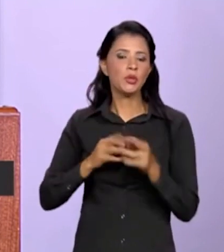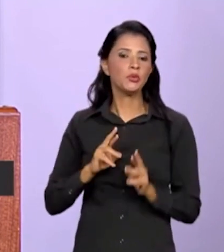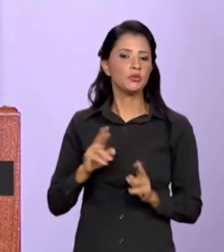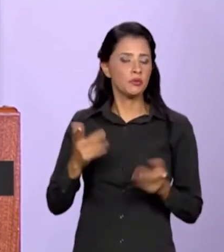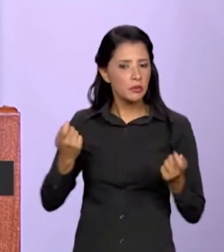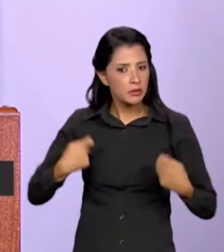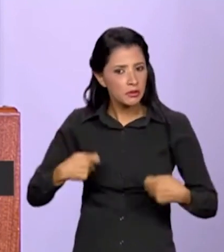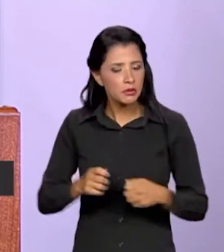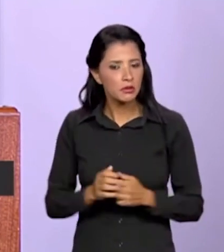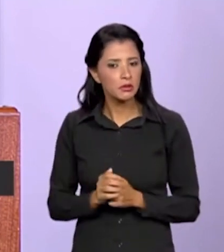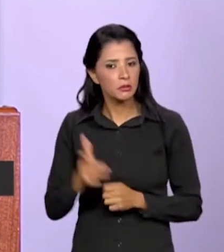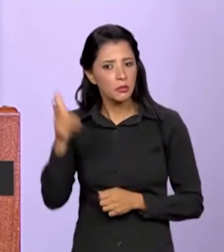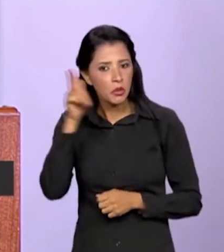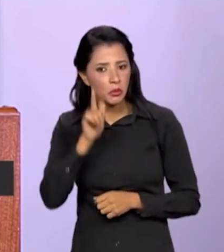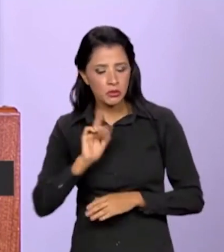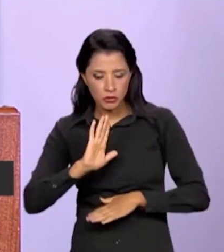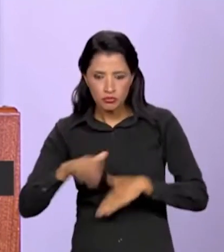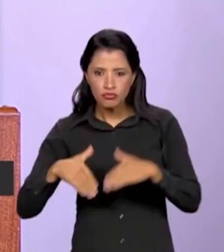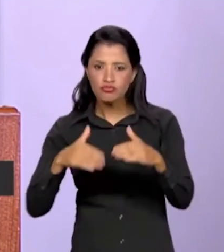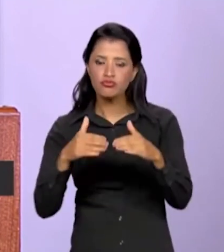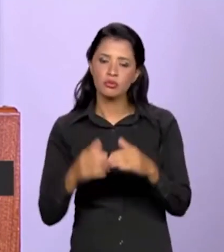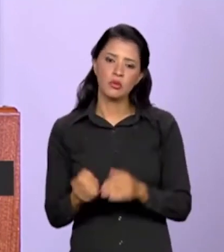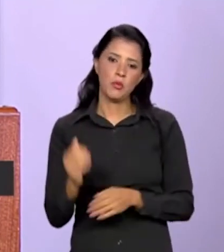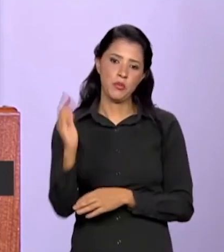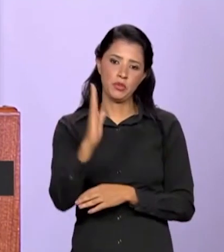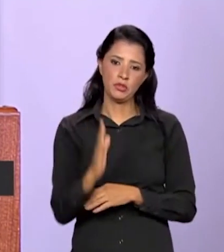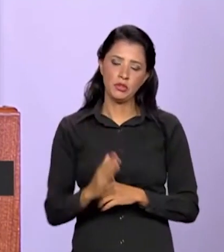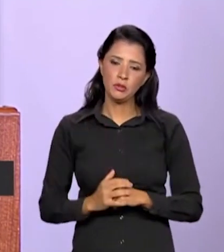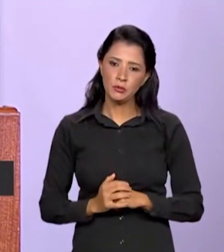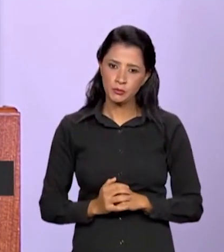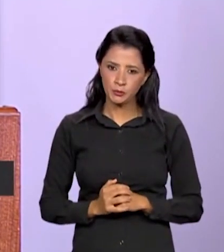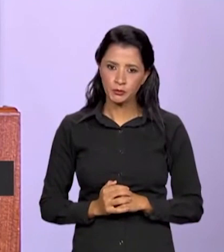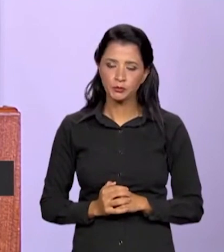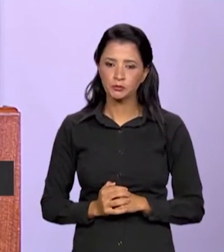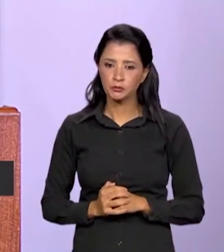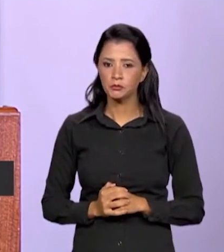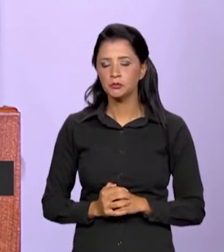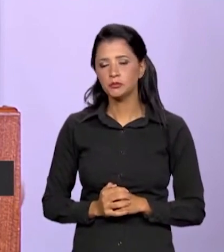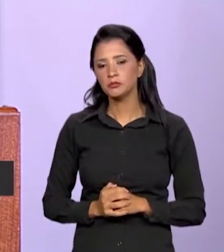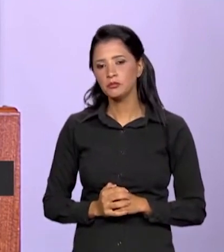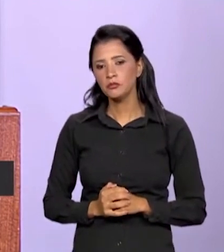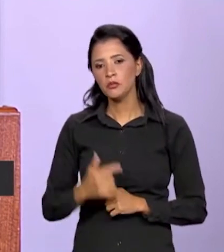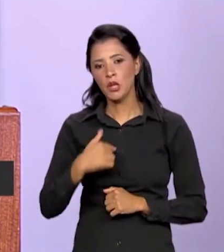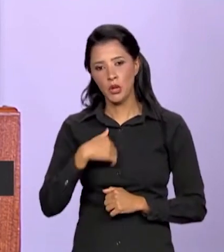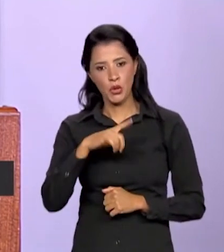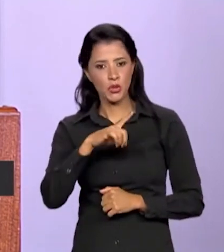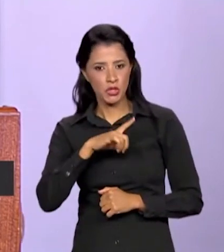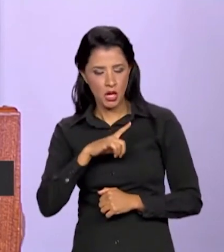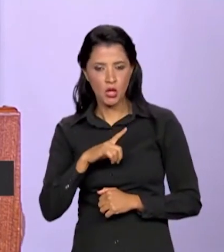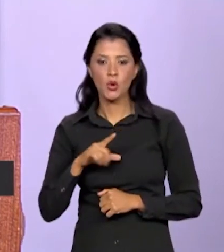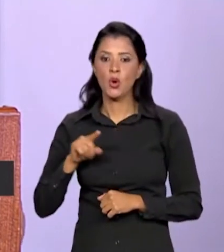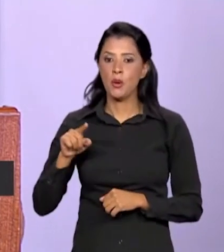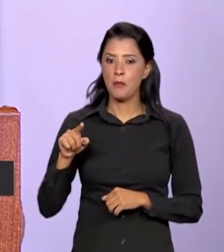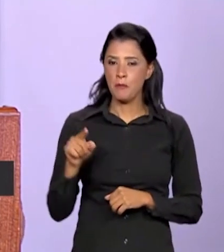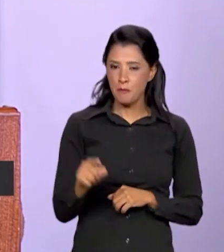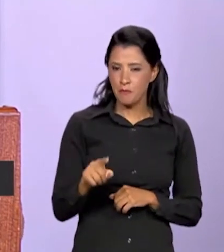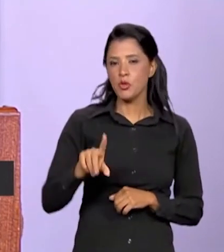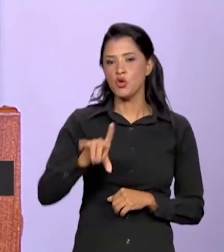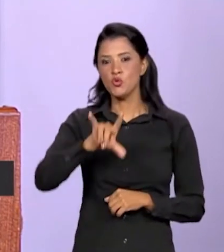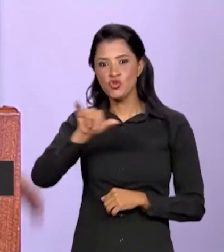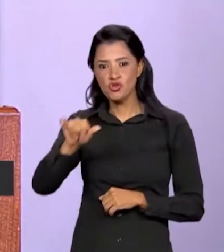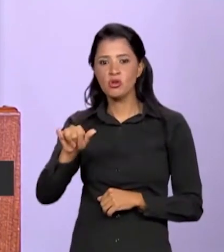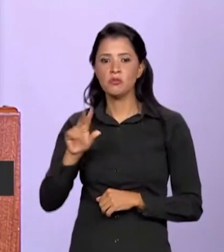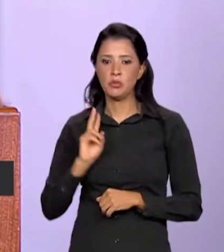para a gente poder construir esse país. Eu tenho 1.000 e poucos dias só de governança